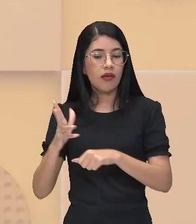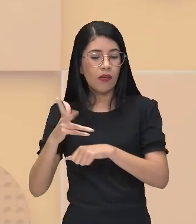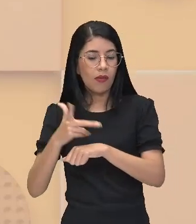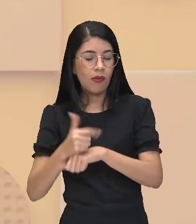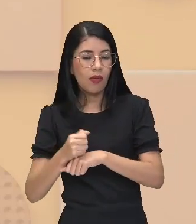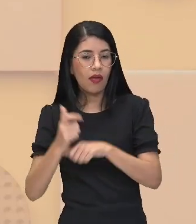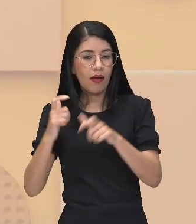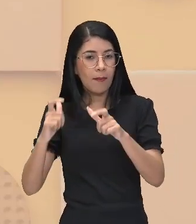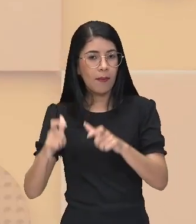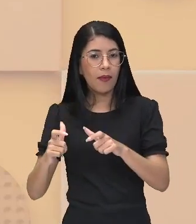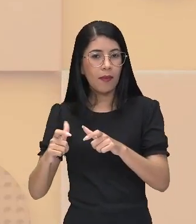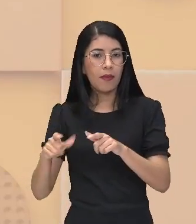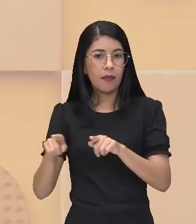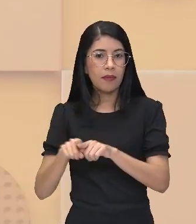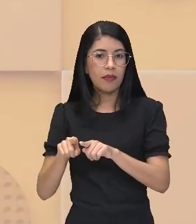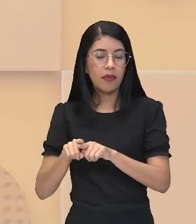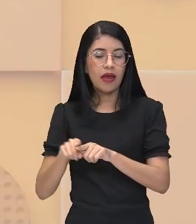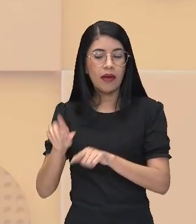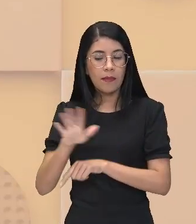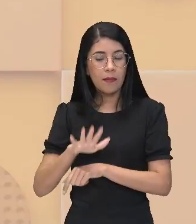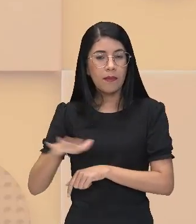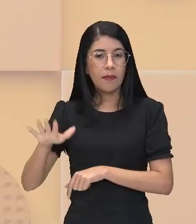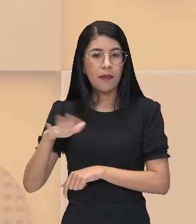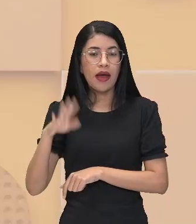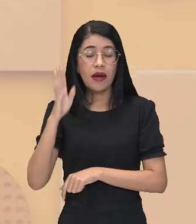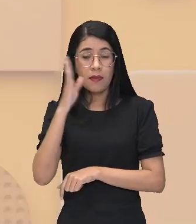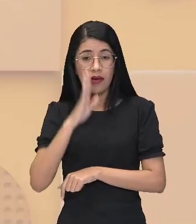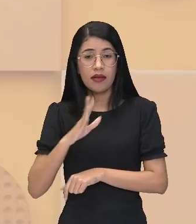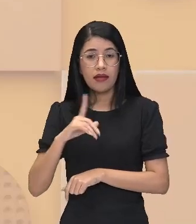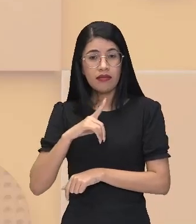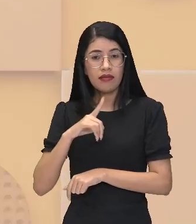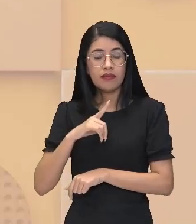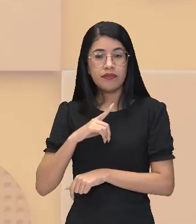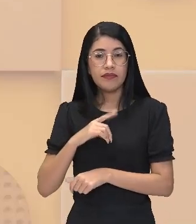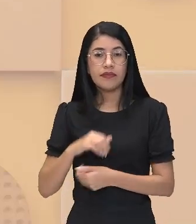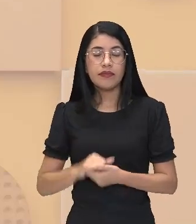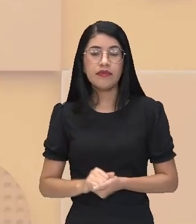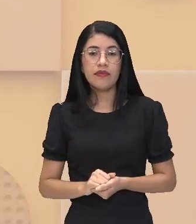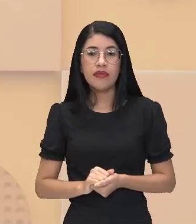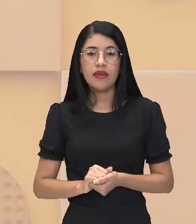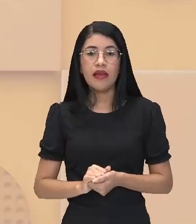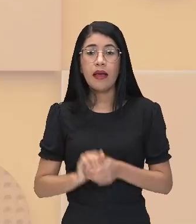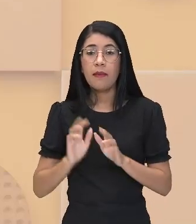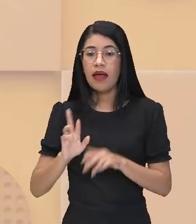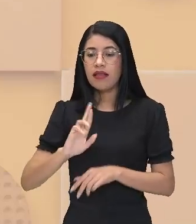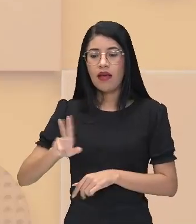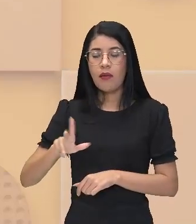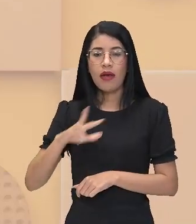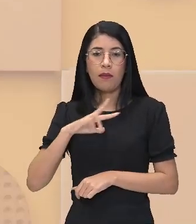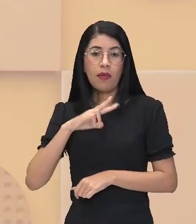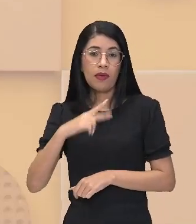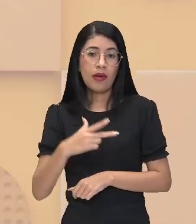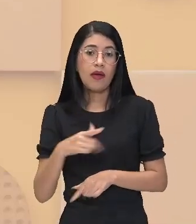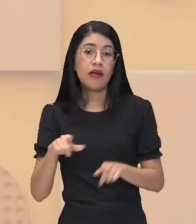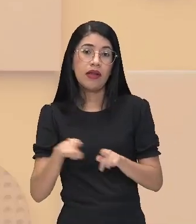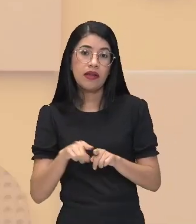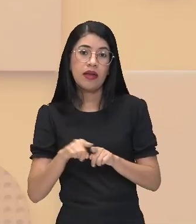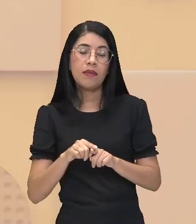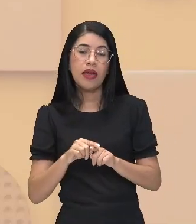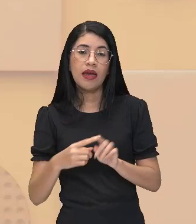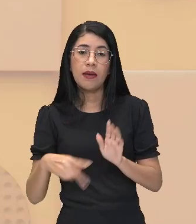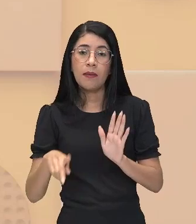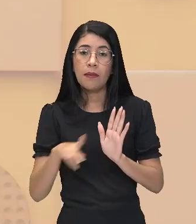agora o território brasileiro, a colônia de Portugal, ela não é mais de Portugal, ela também pertence à